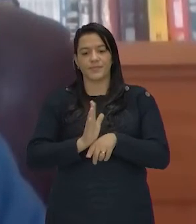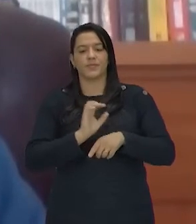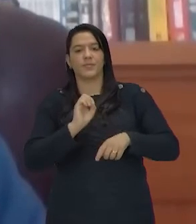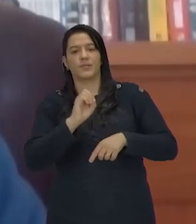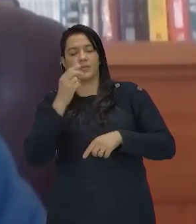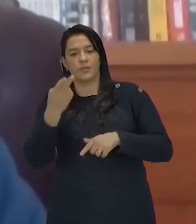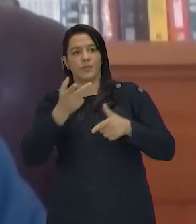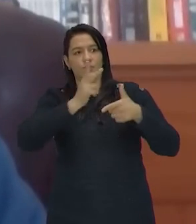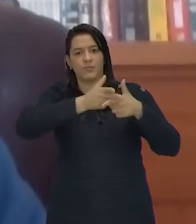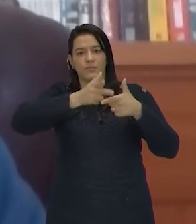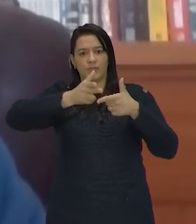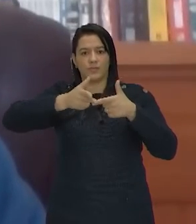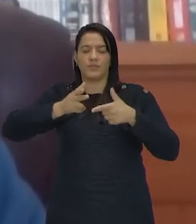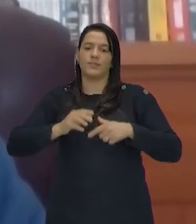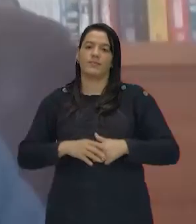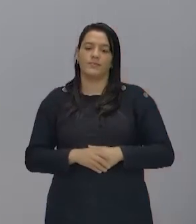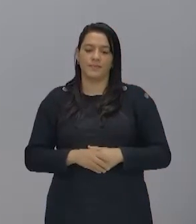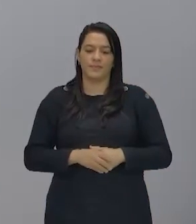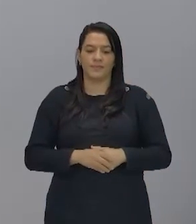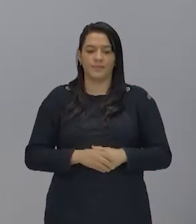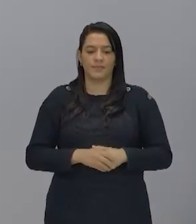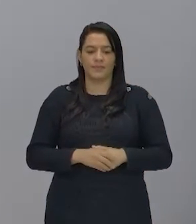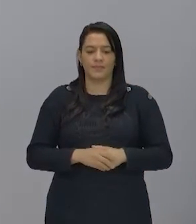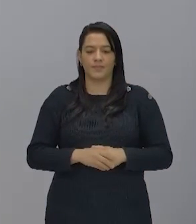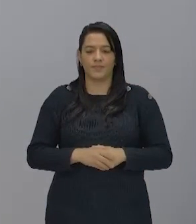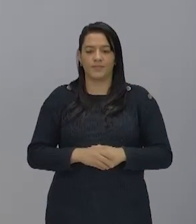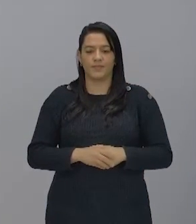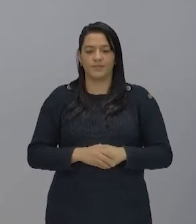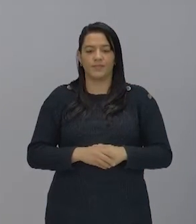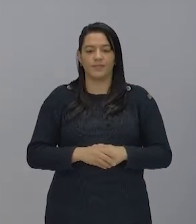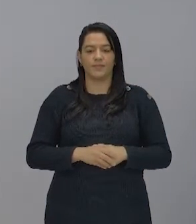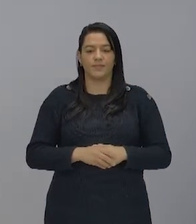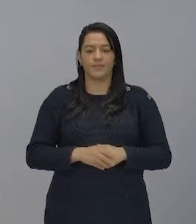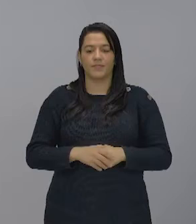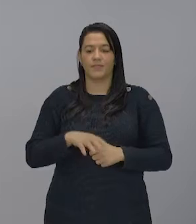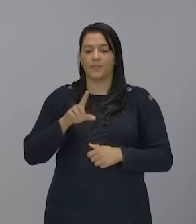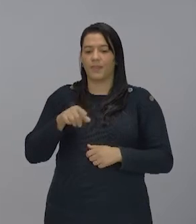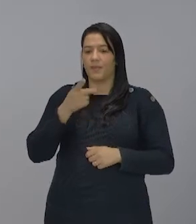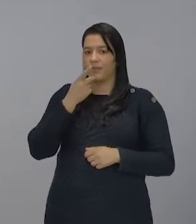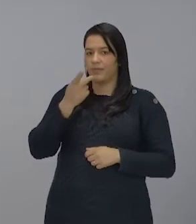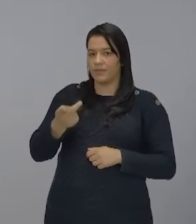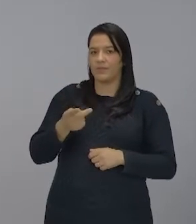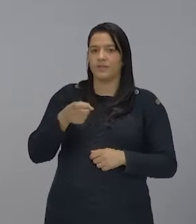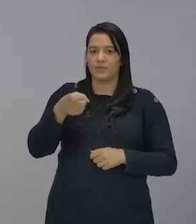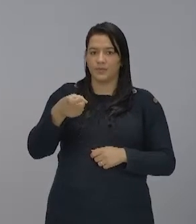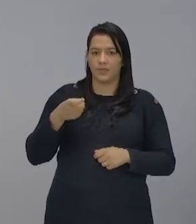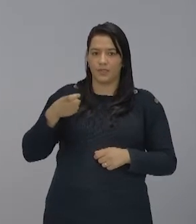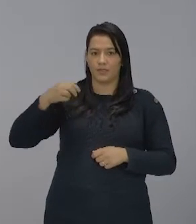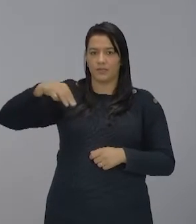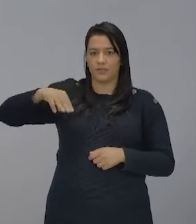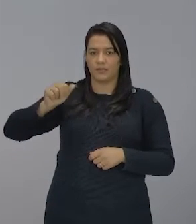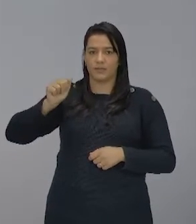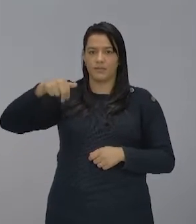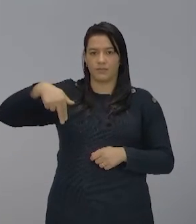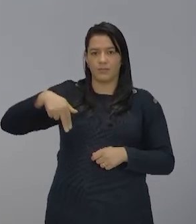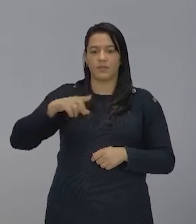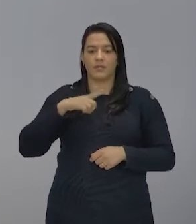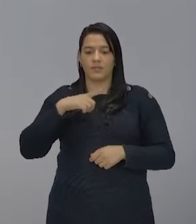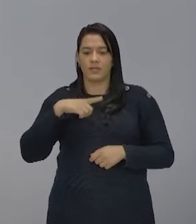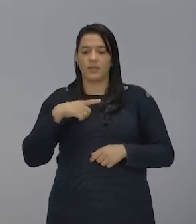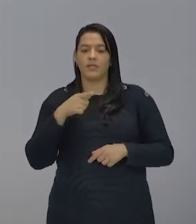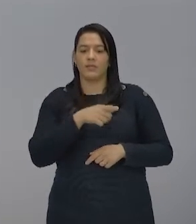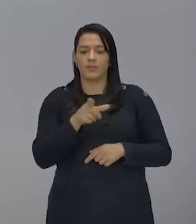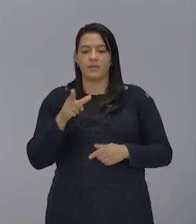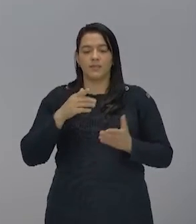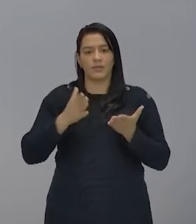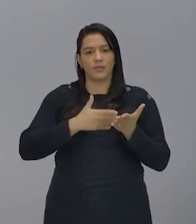seriados. Ah, very nice. Eu falei dessa questão do X-Men, né? Porque X-Men ele é um quadrinho não,